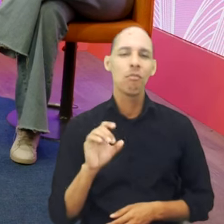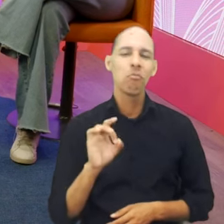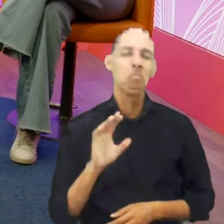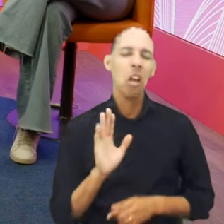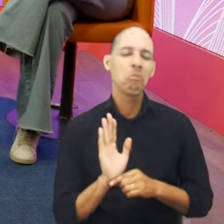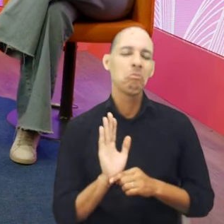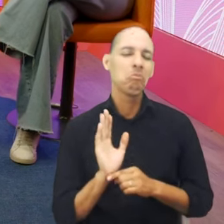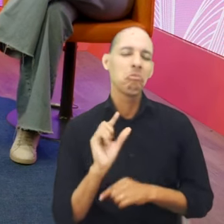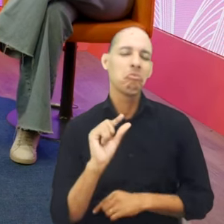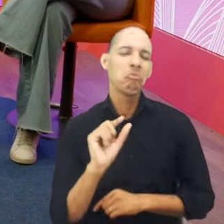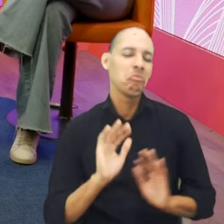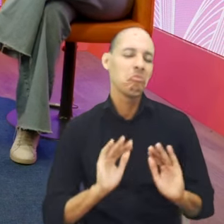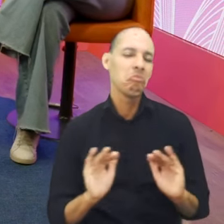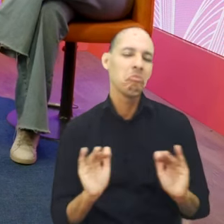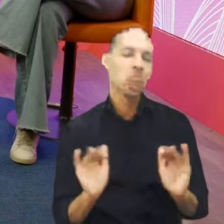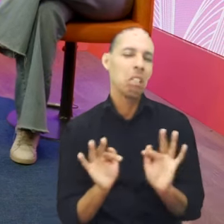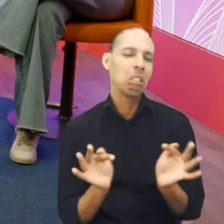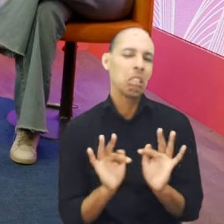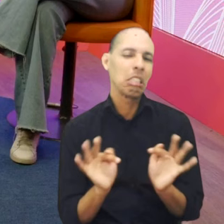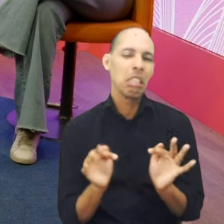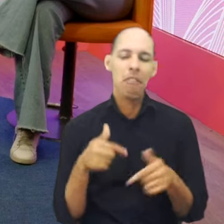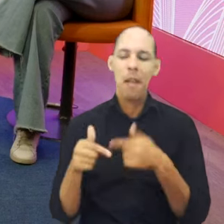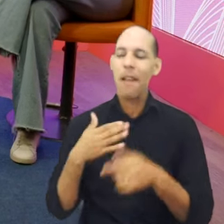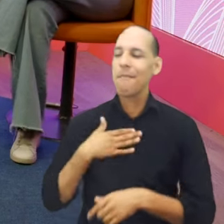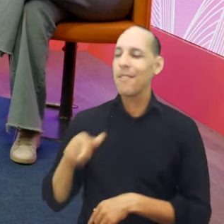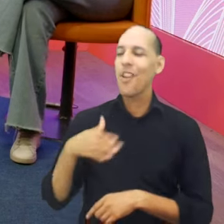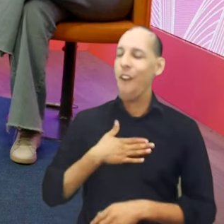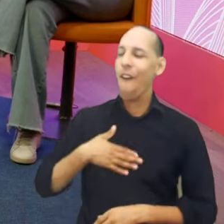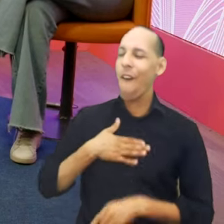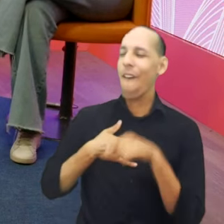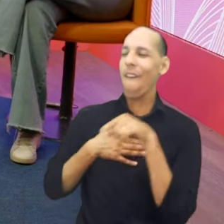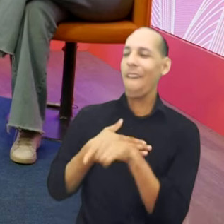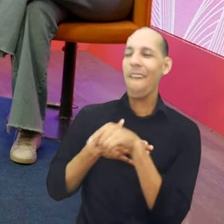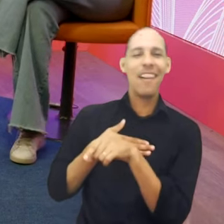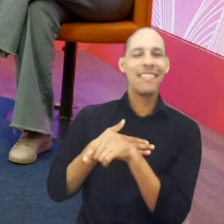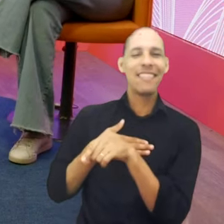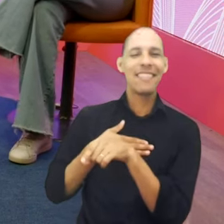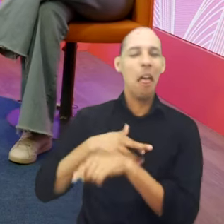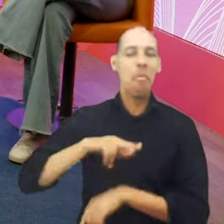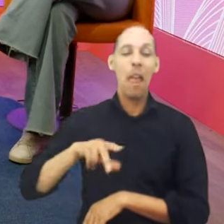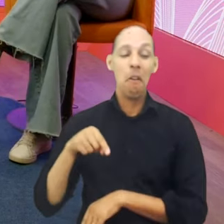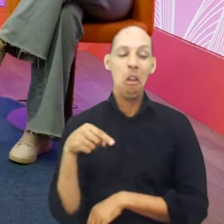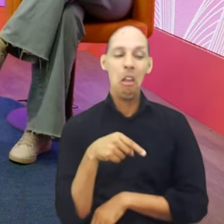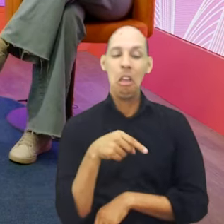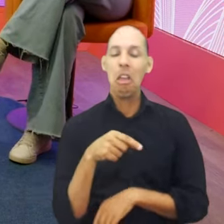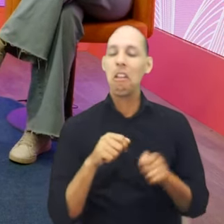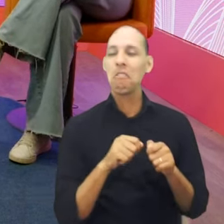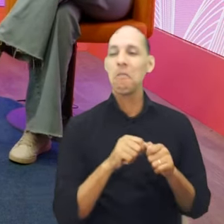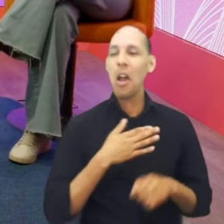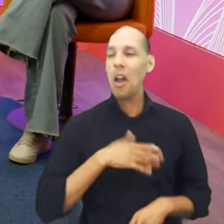A gente fala tanto em bico, plano B. Uma coisinha, né? Ali que complementa. Eu trabalho e aqui é o que eu gosto de fazer. Exatamente. Que o trabalho não é o que eu gosto de